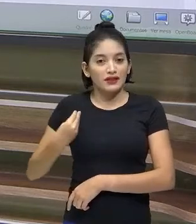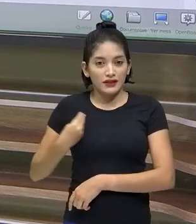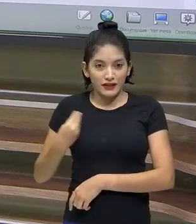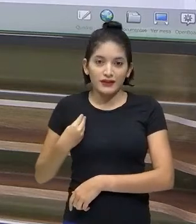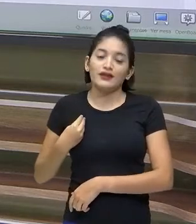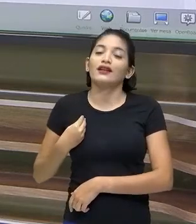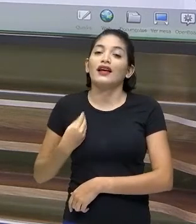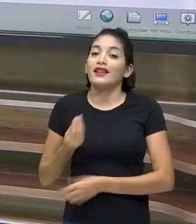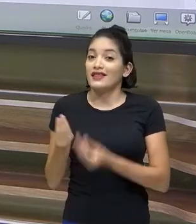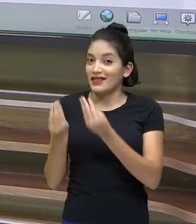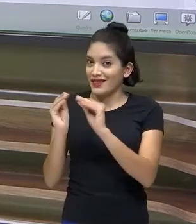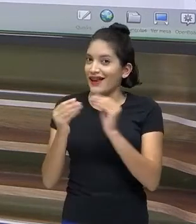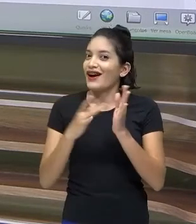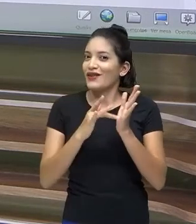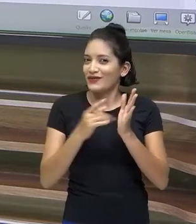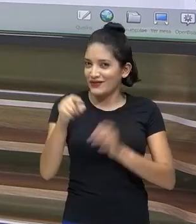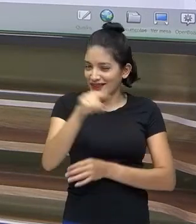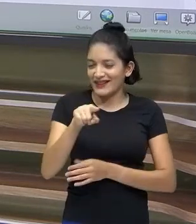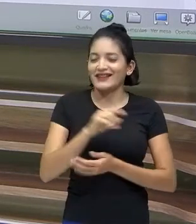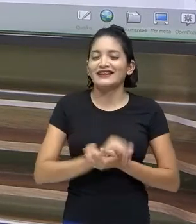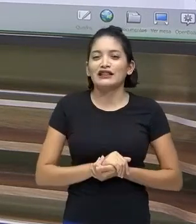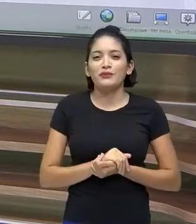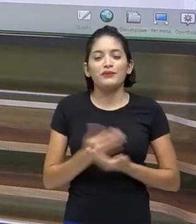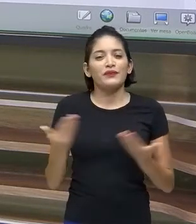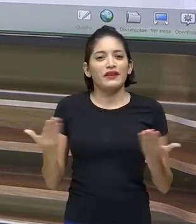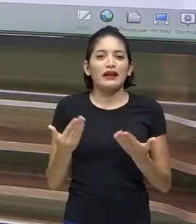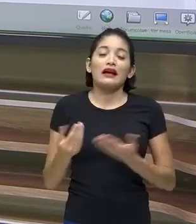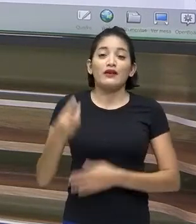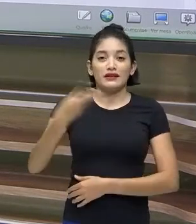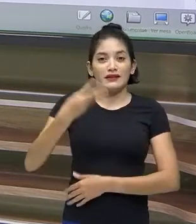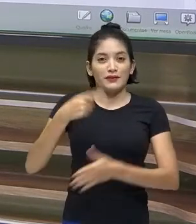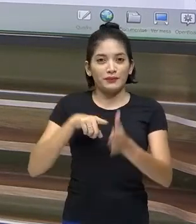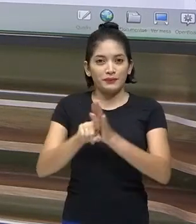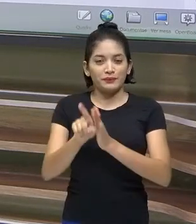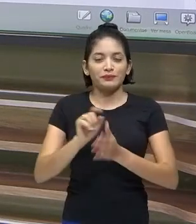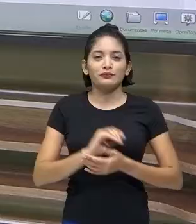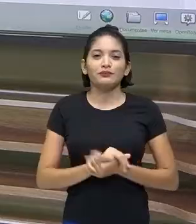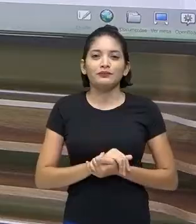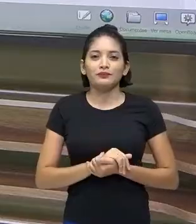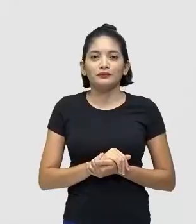um pontinho para eles, tá bom? E agora nós vamos à nossa terceira questão.